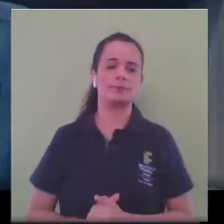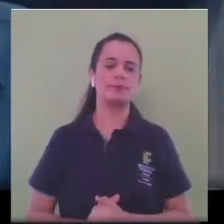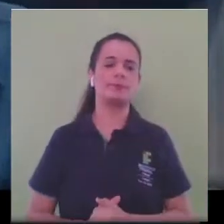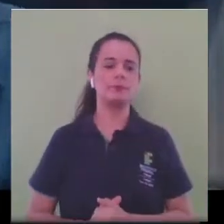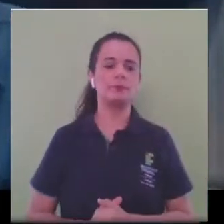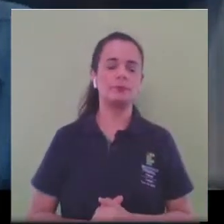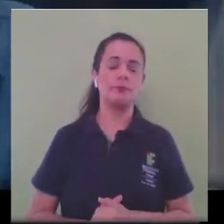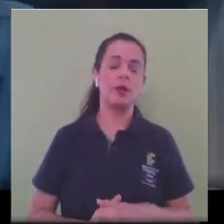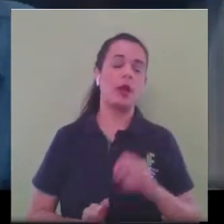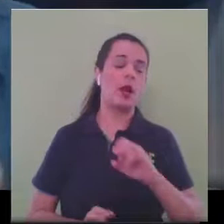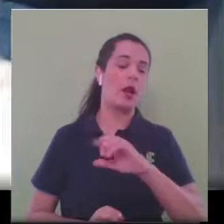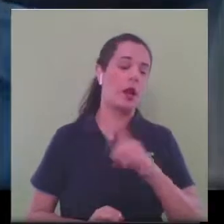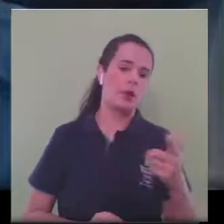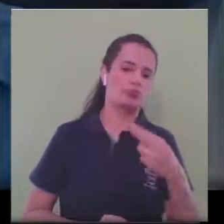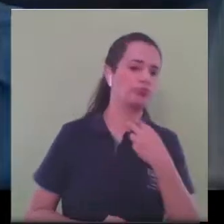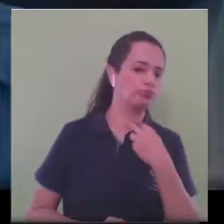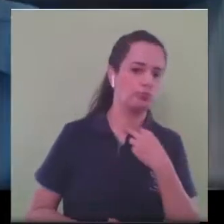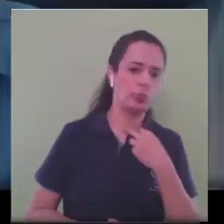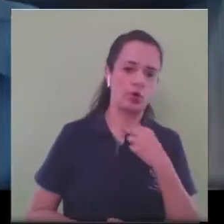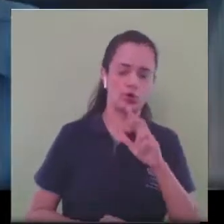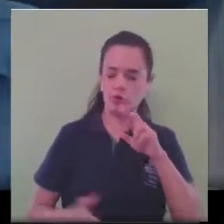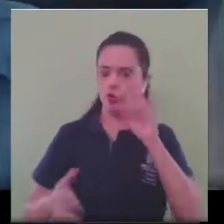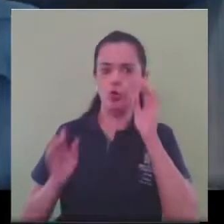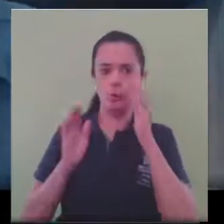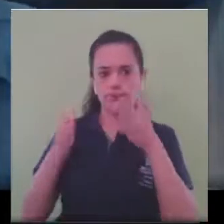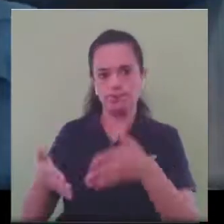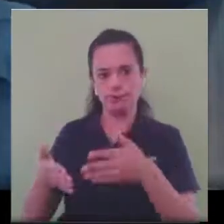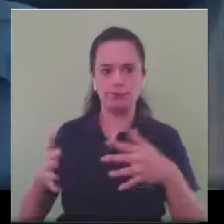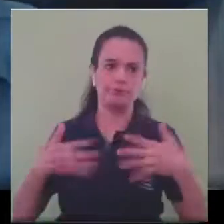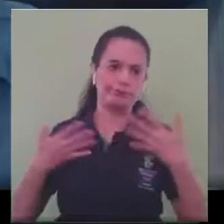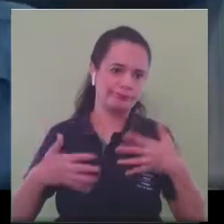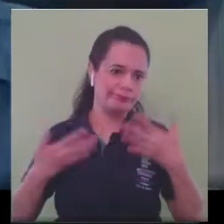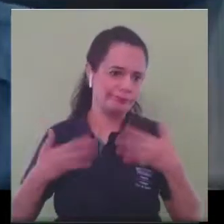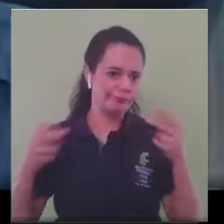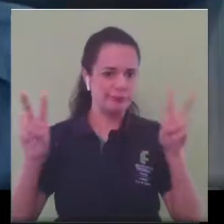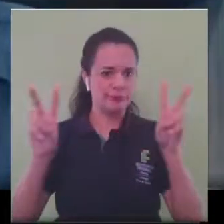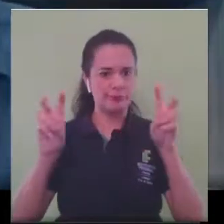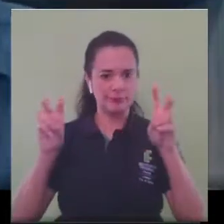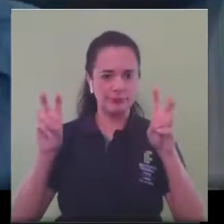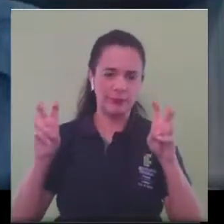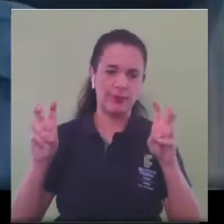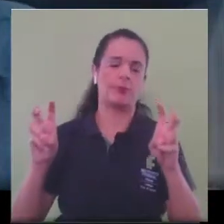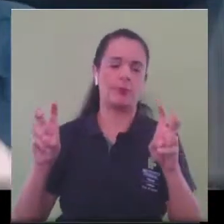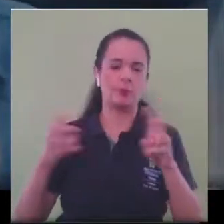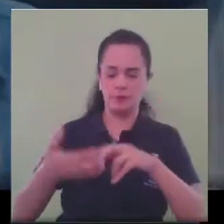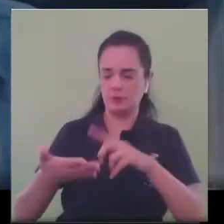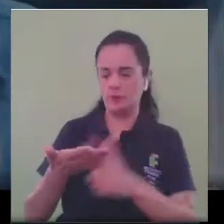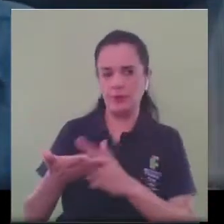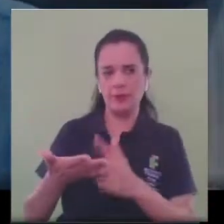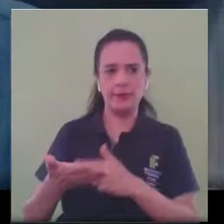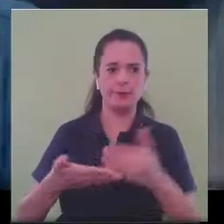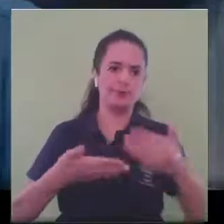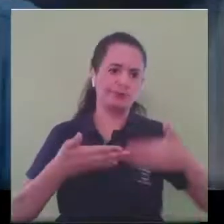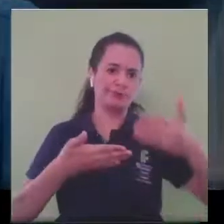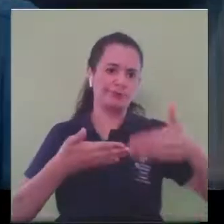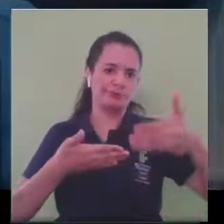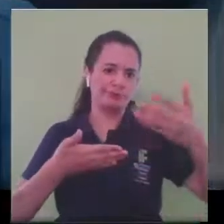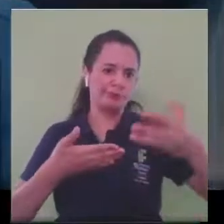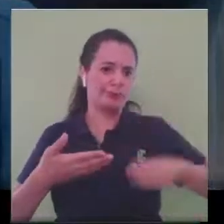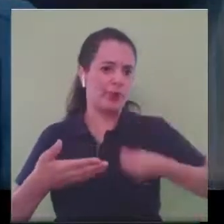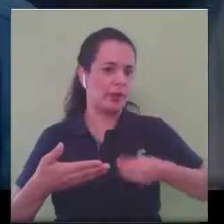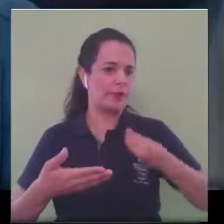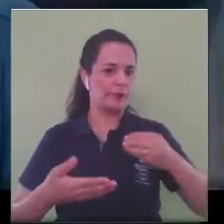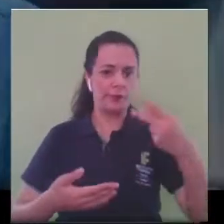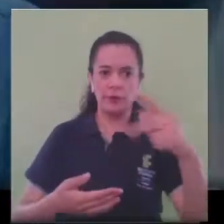ficar apenas nos livros de entretenimento, porque se você ficar nisso a sua vida inteira, você não vai